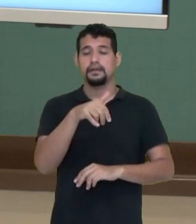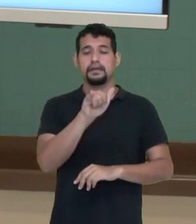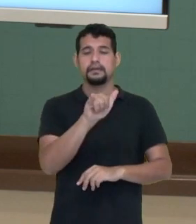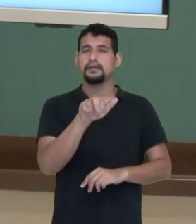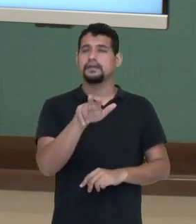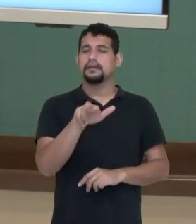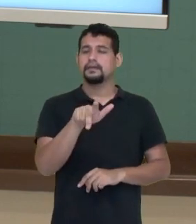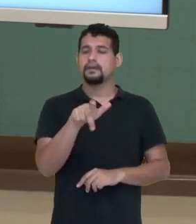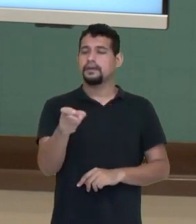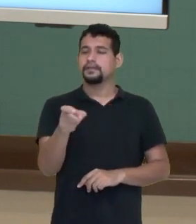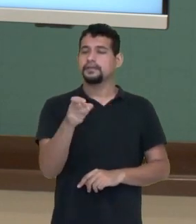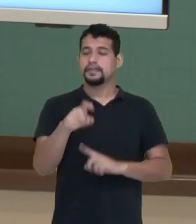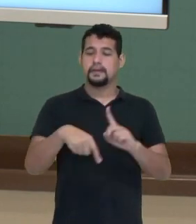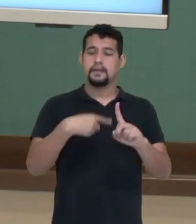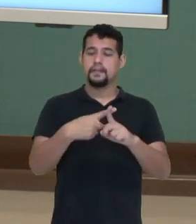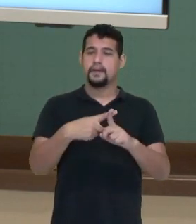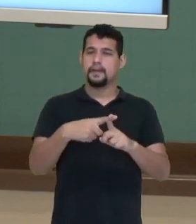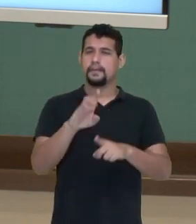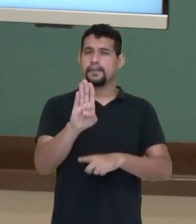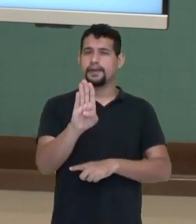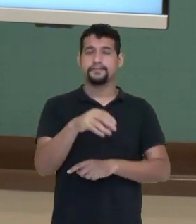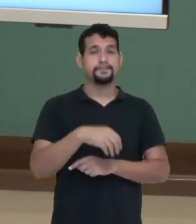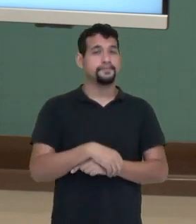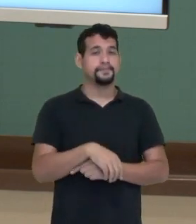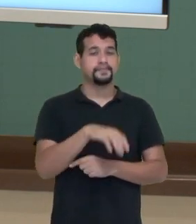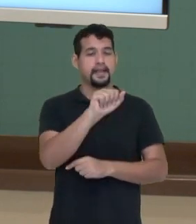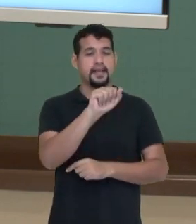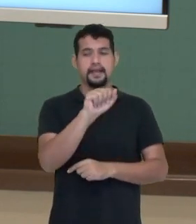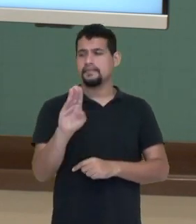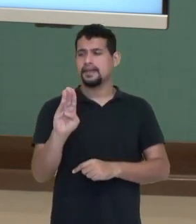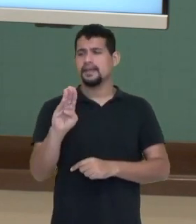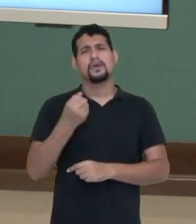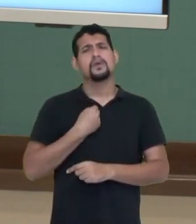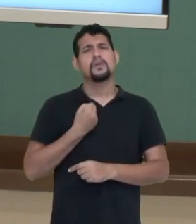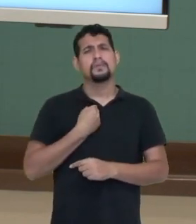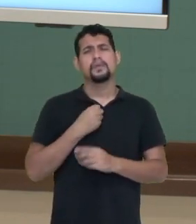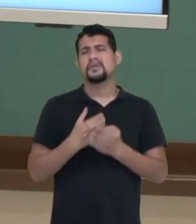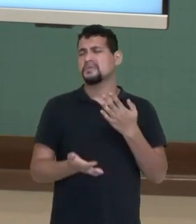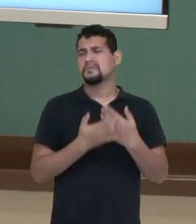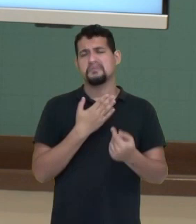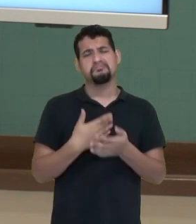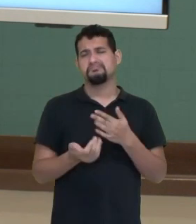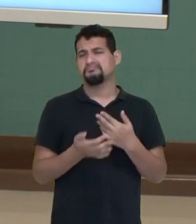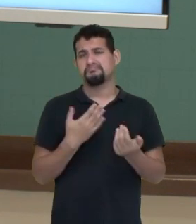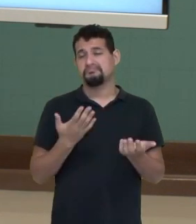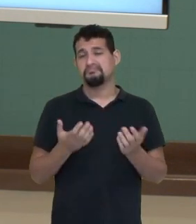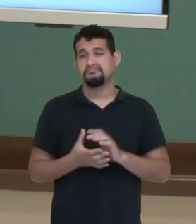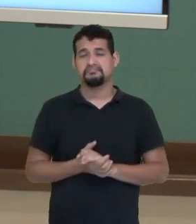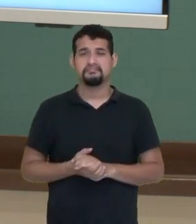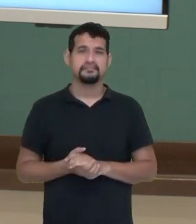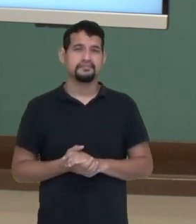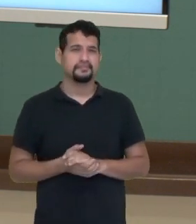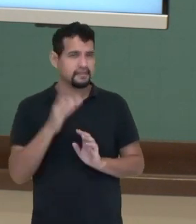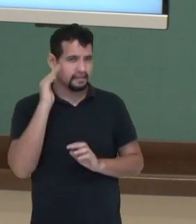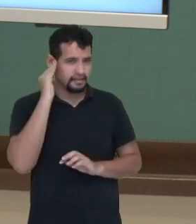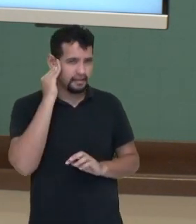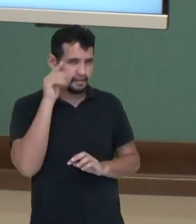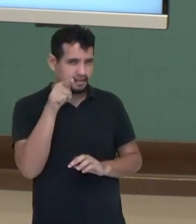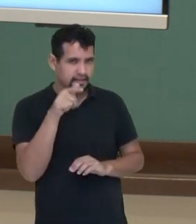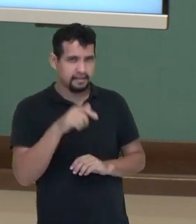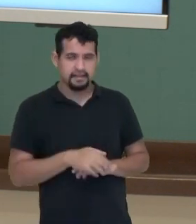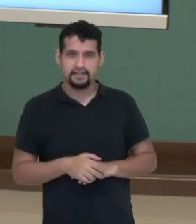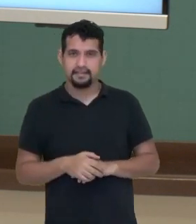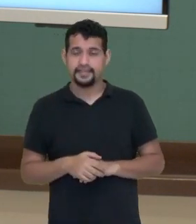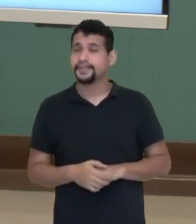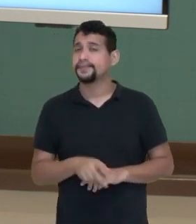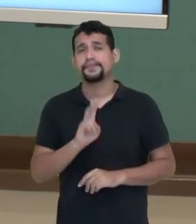igual a x mais b. Com A e B, numerinhos quaisquer. Ok? Deu para entender? É sempre